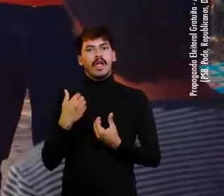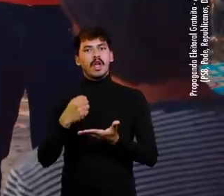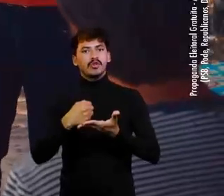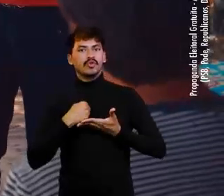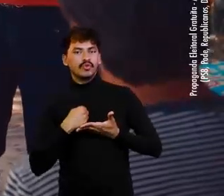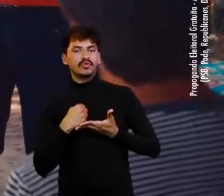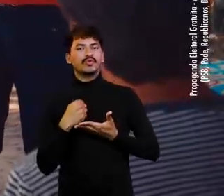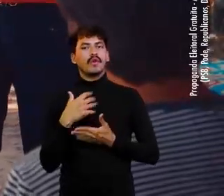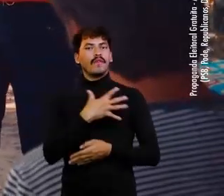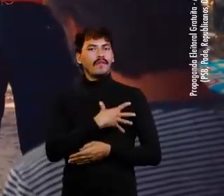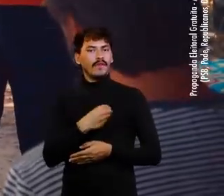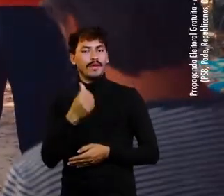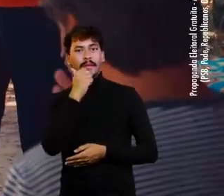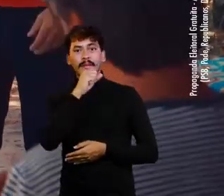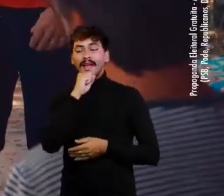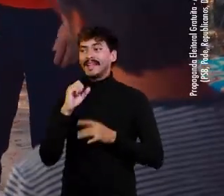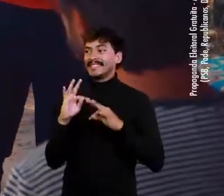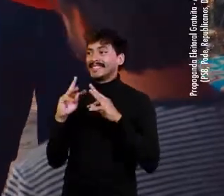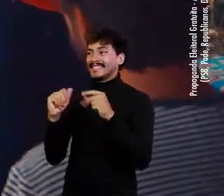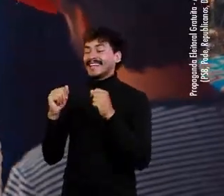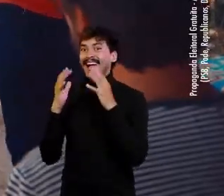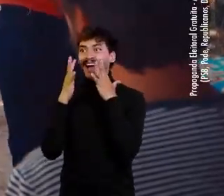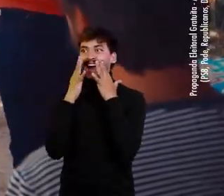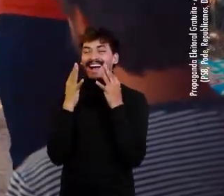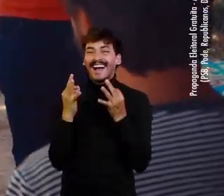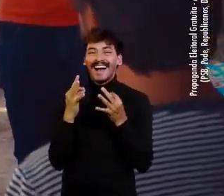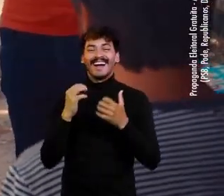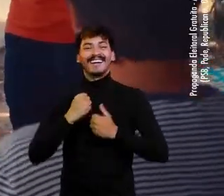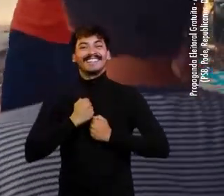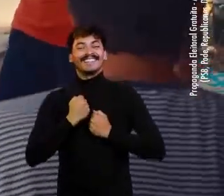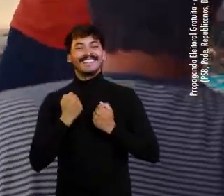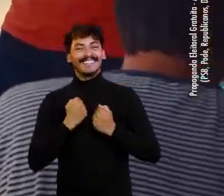meus filhos, minha mãe, todo mundo.